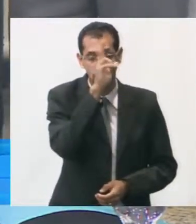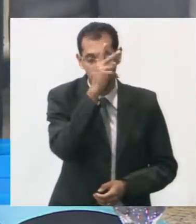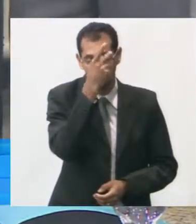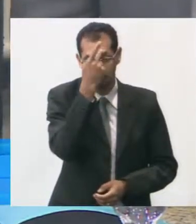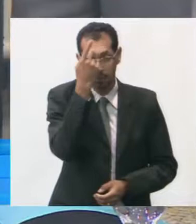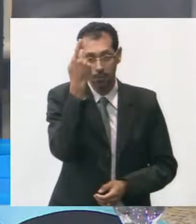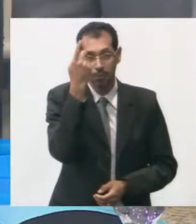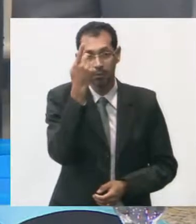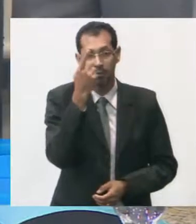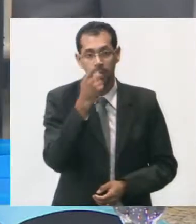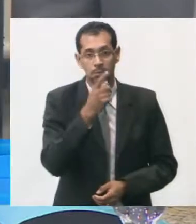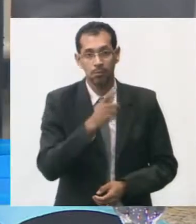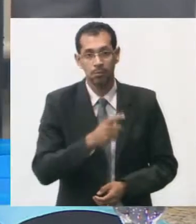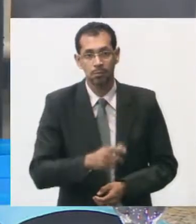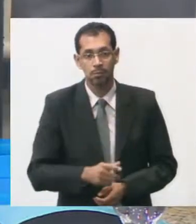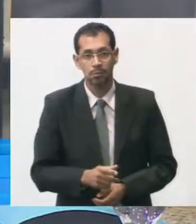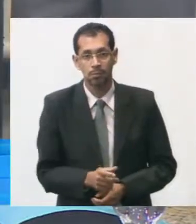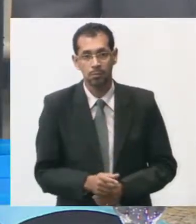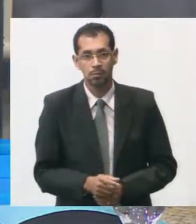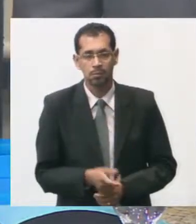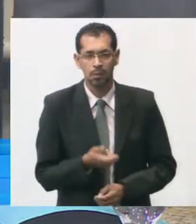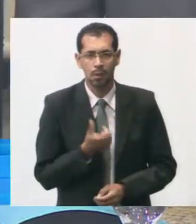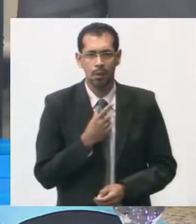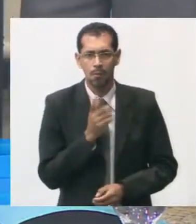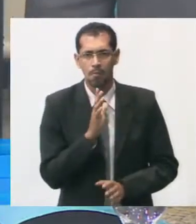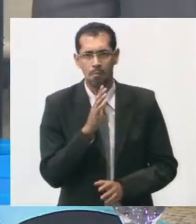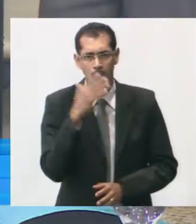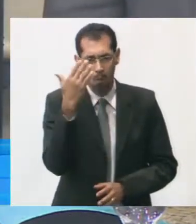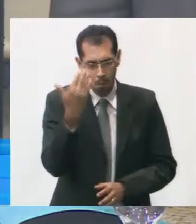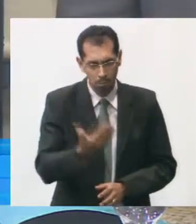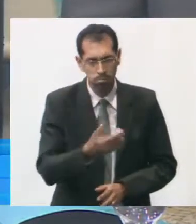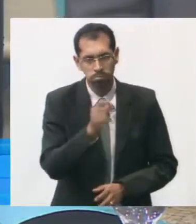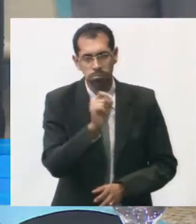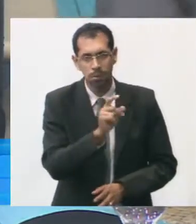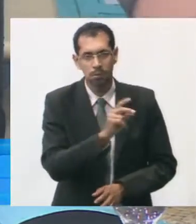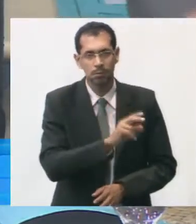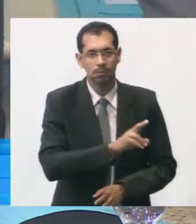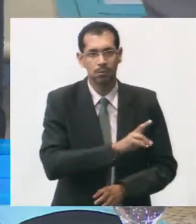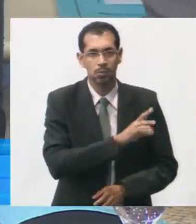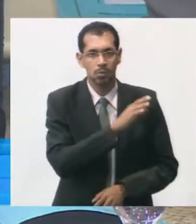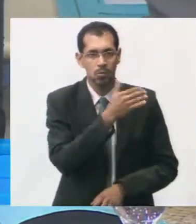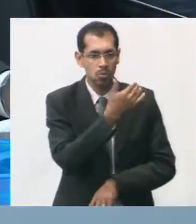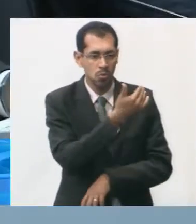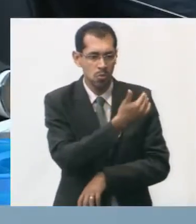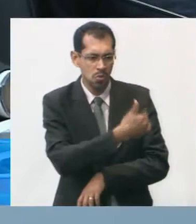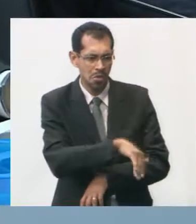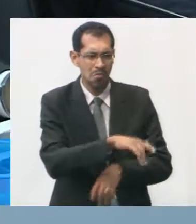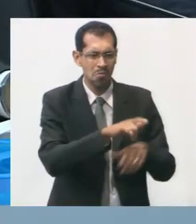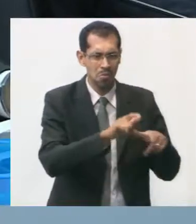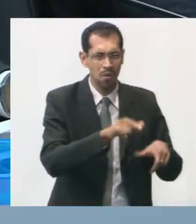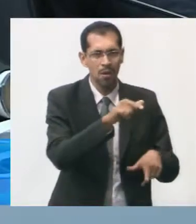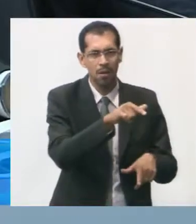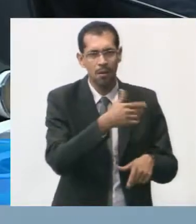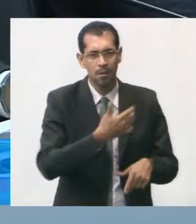seus homenageados em logradouros públicos no município de Vitória. Na verdade, é seus nomes.